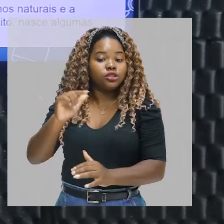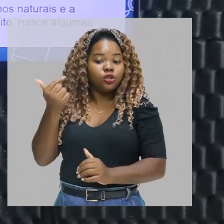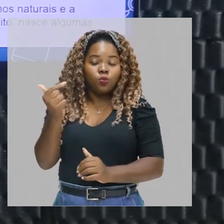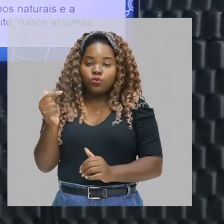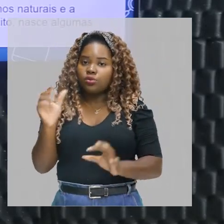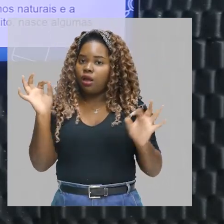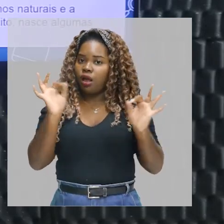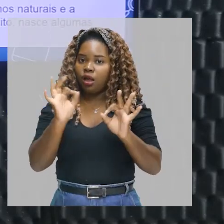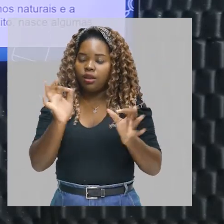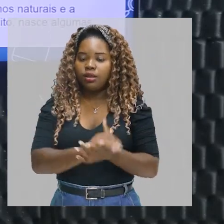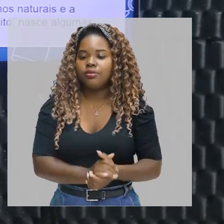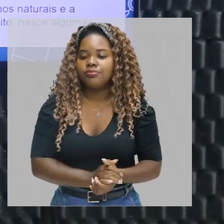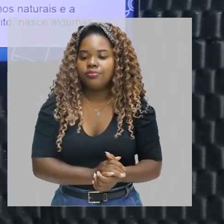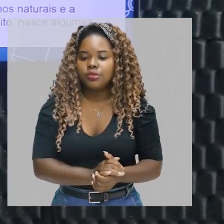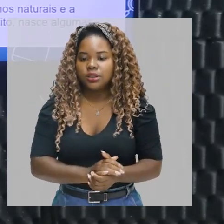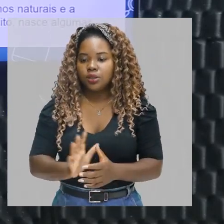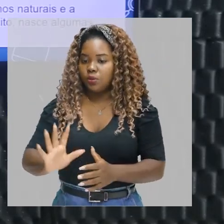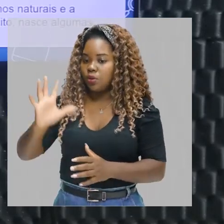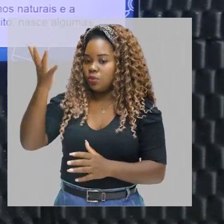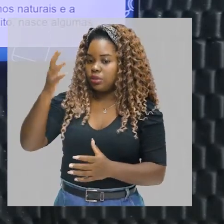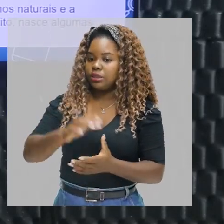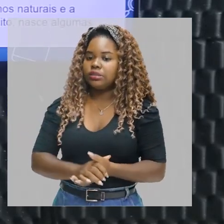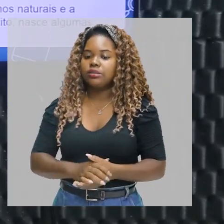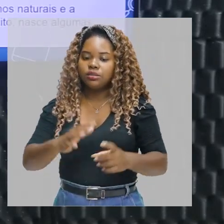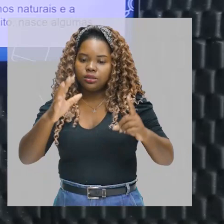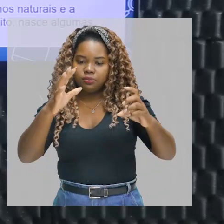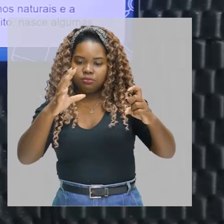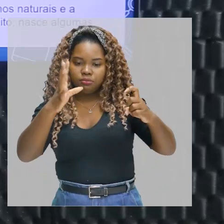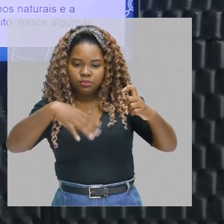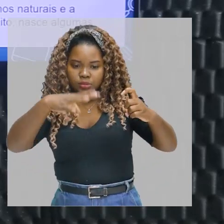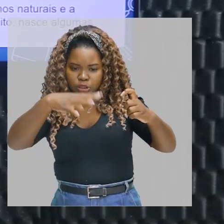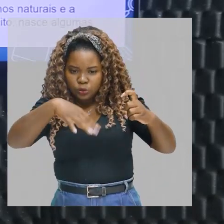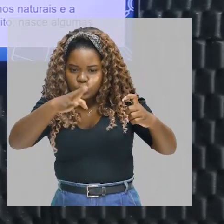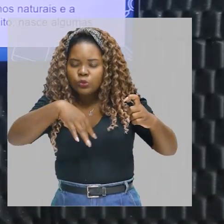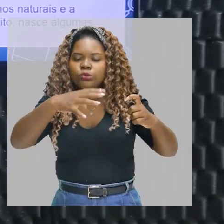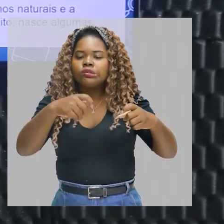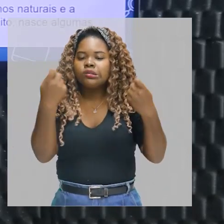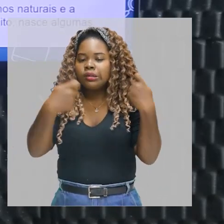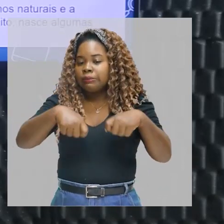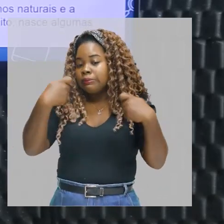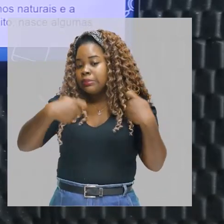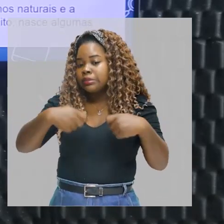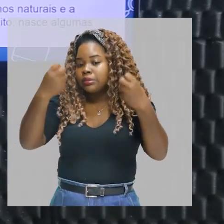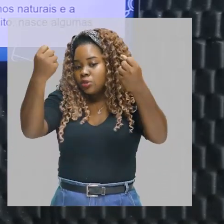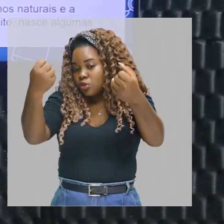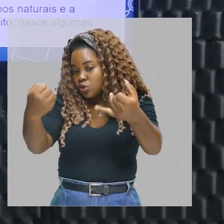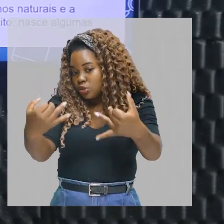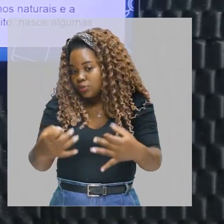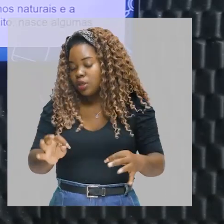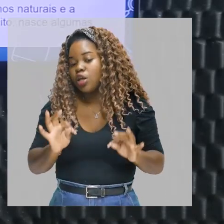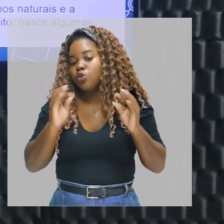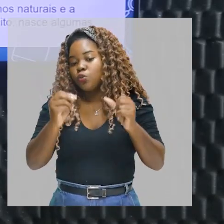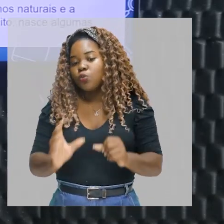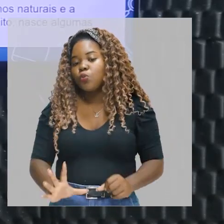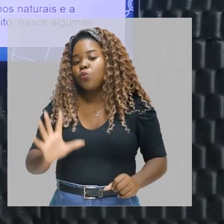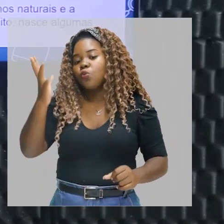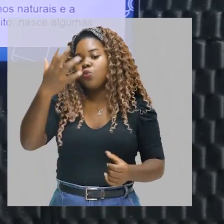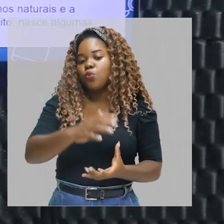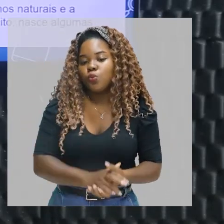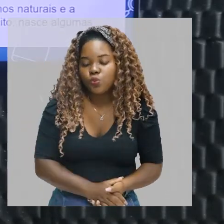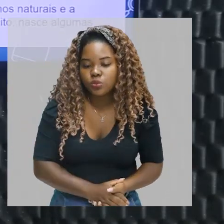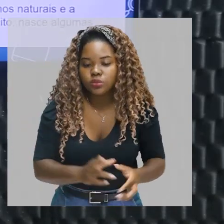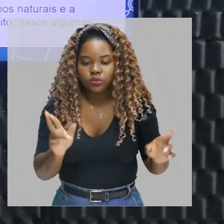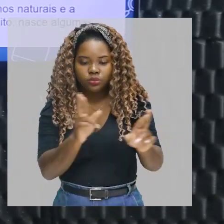Então, nasce essa mitologia, não é? Essa necessidade de explicar, tá ok? Então,